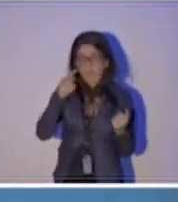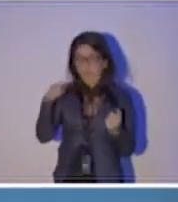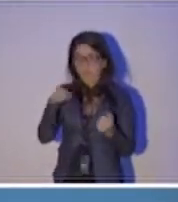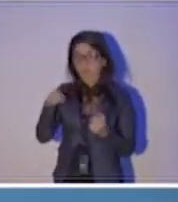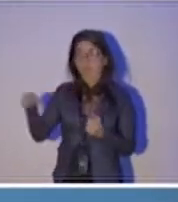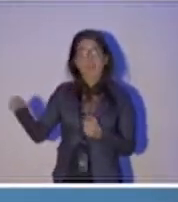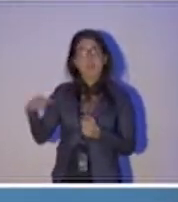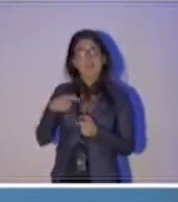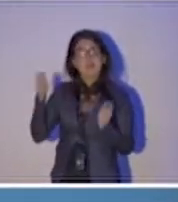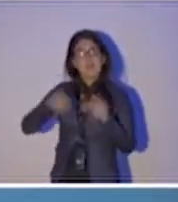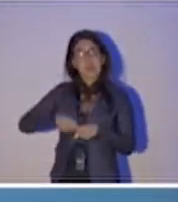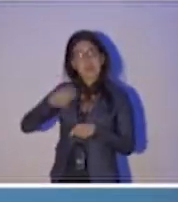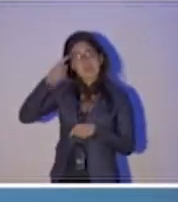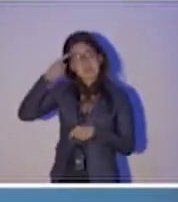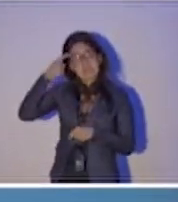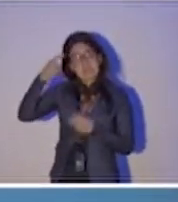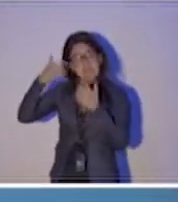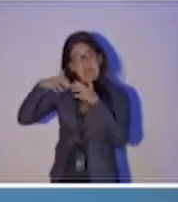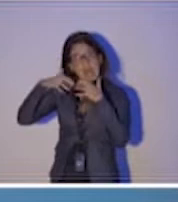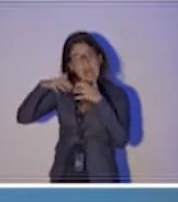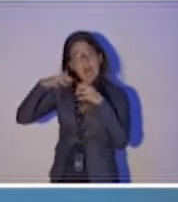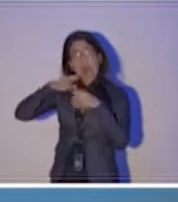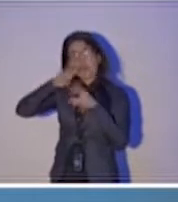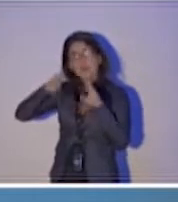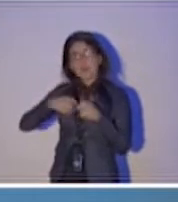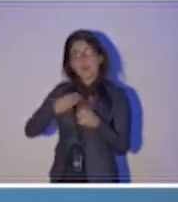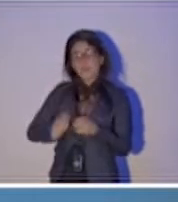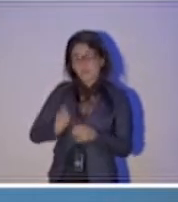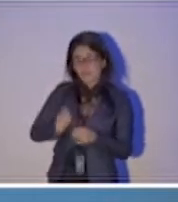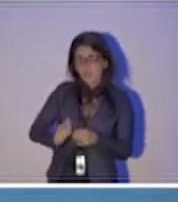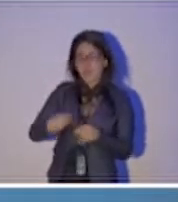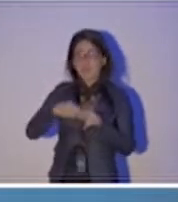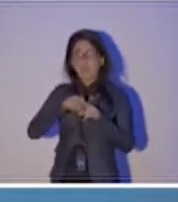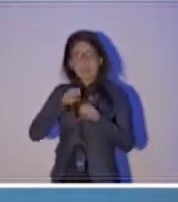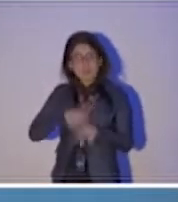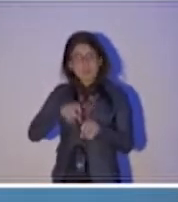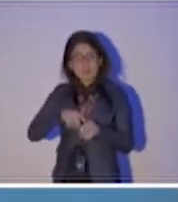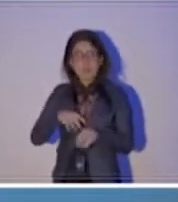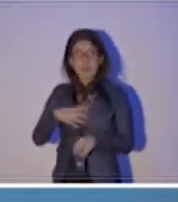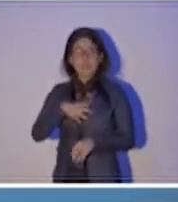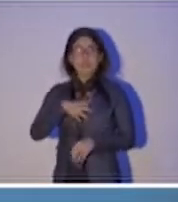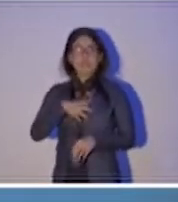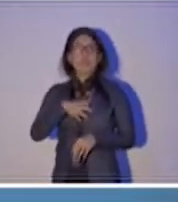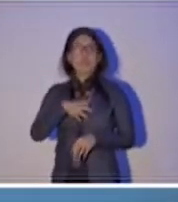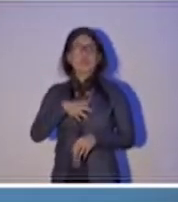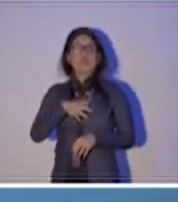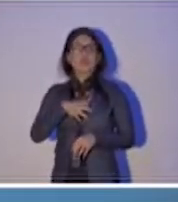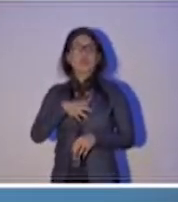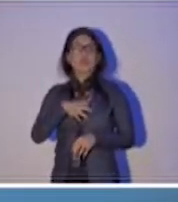educação e sobre o papel da escola nisso tudo, eu fico...